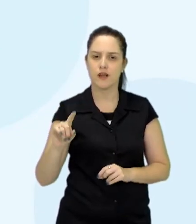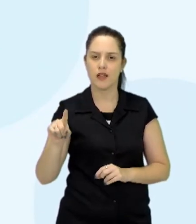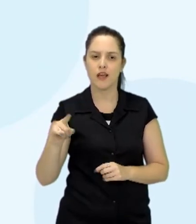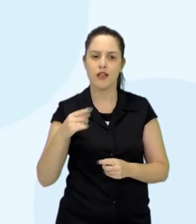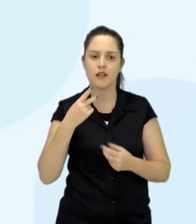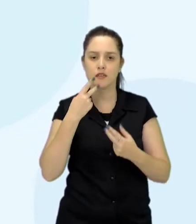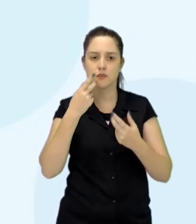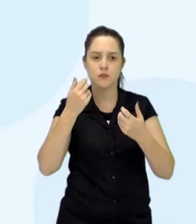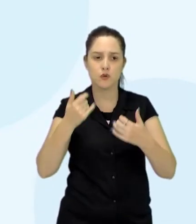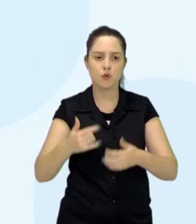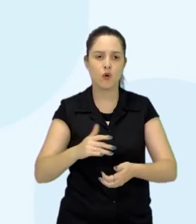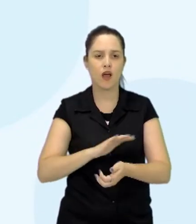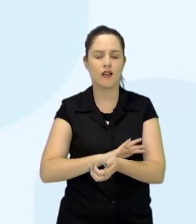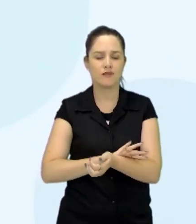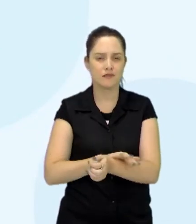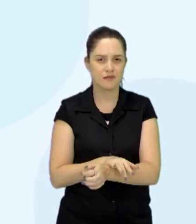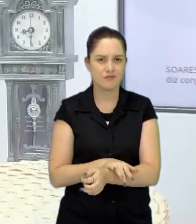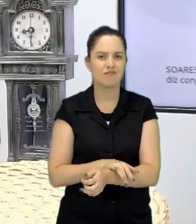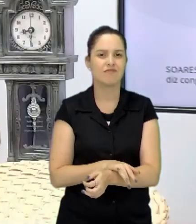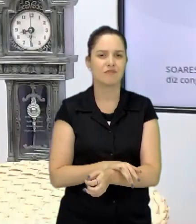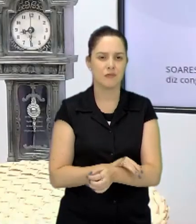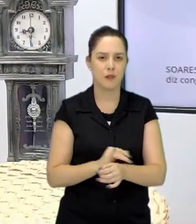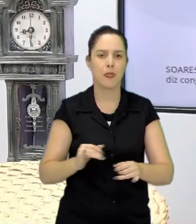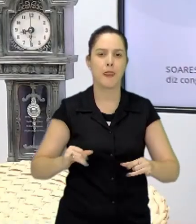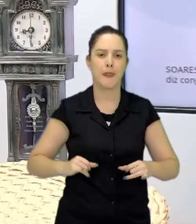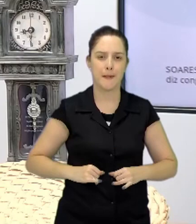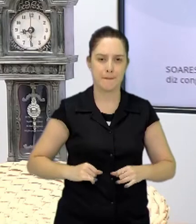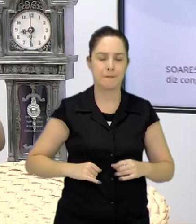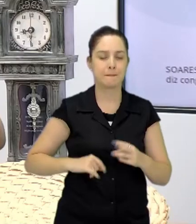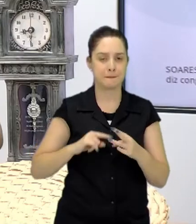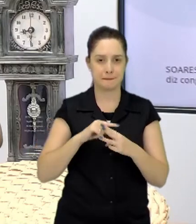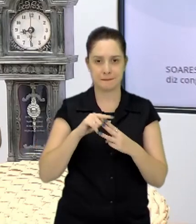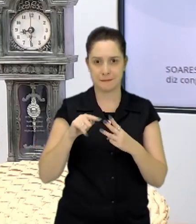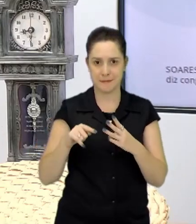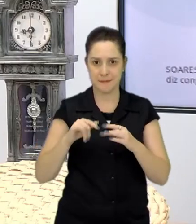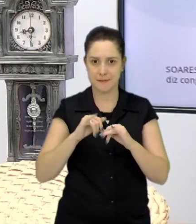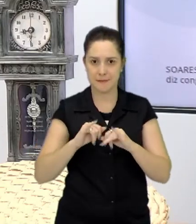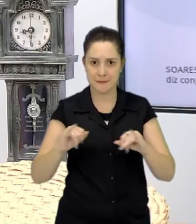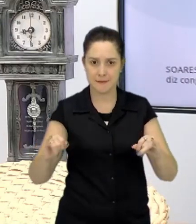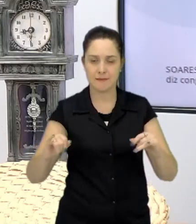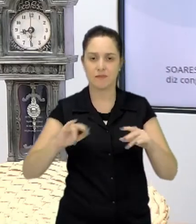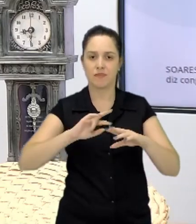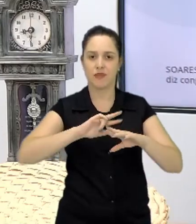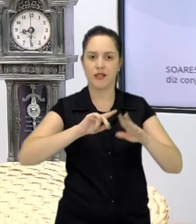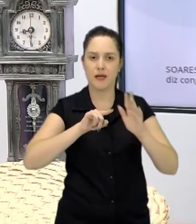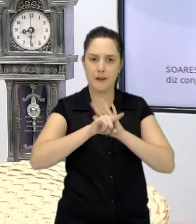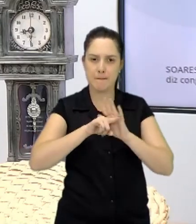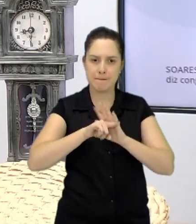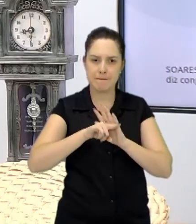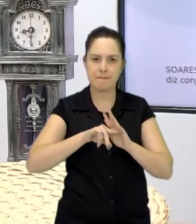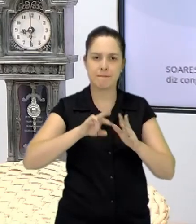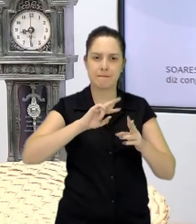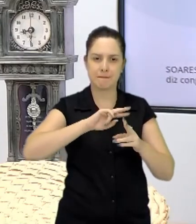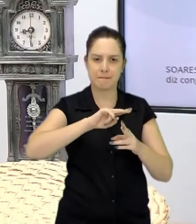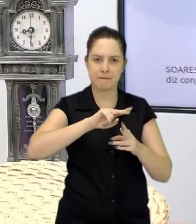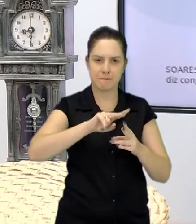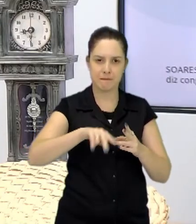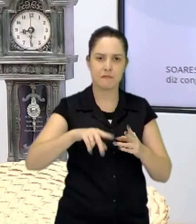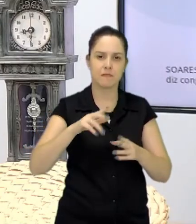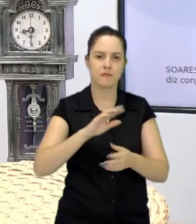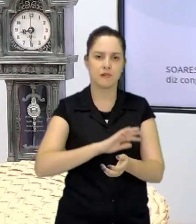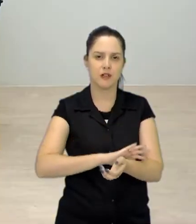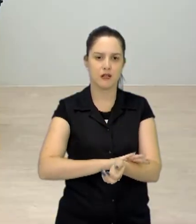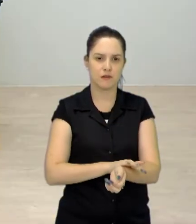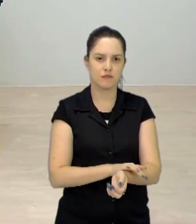vive no Brasil há 10 anos. Então, são 3 notícias, né, 3 que vão reverberar aí o mesmo problema social que o racismo, né, professor